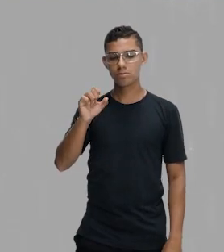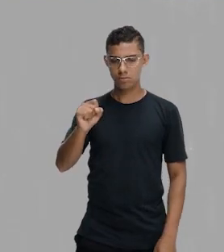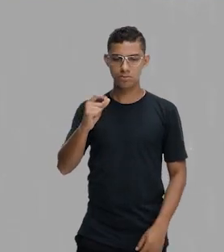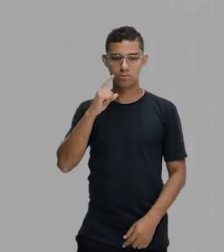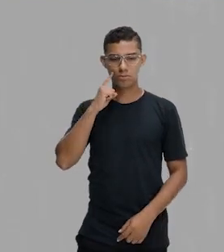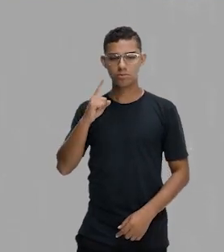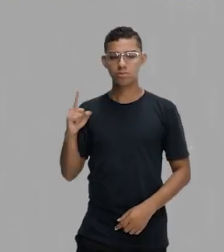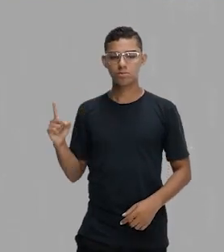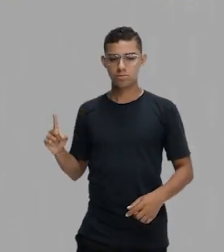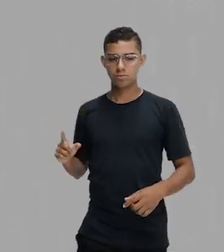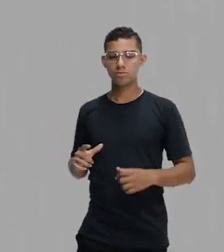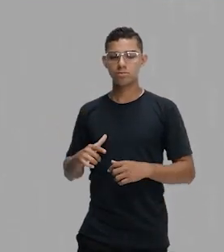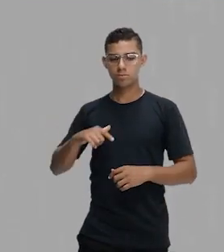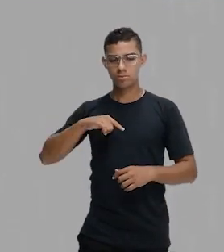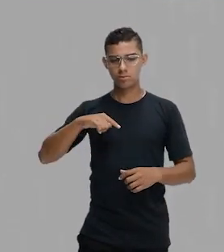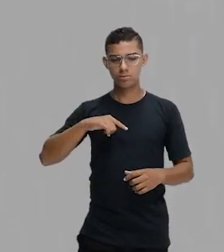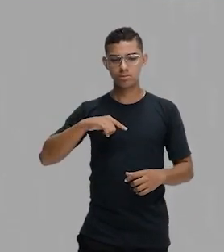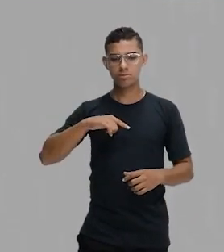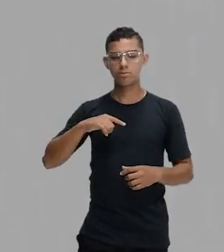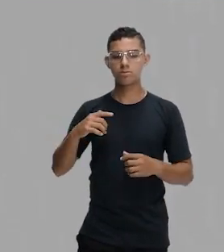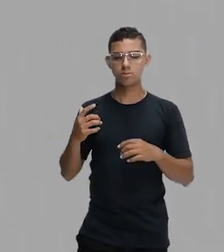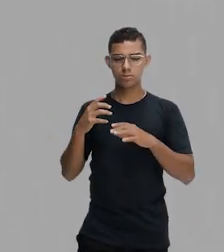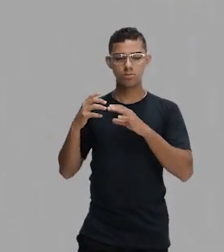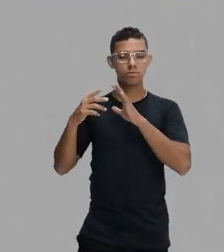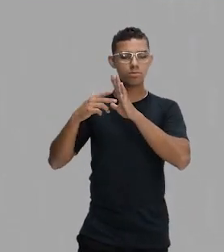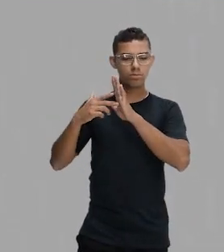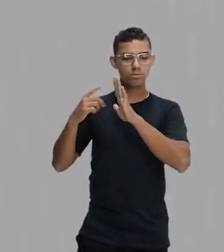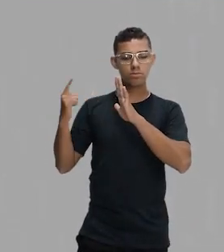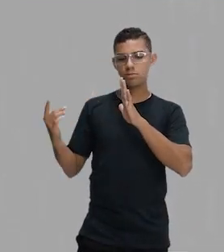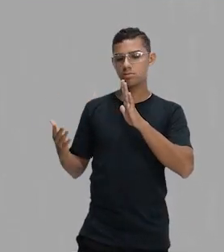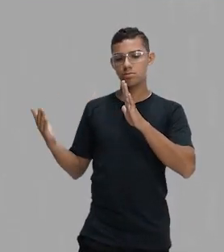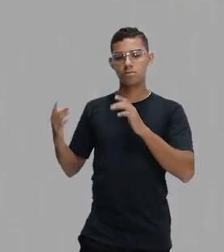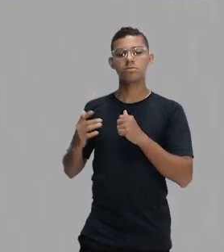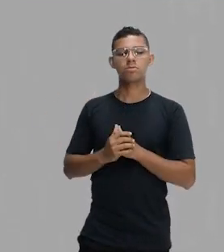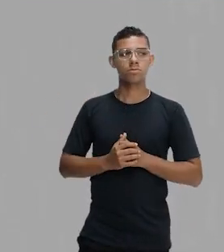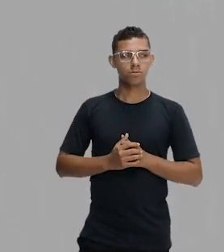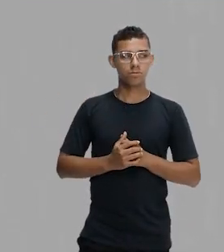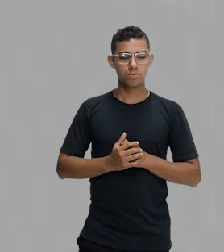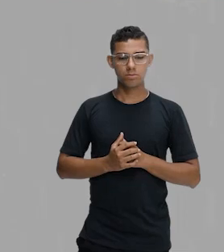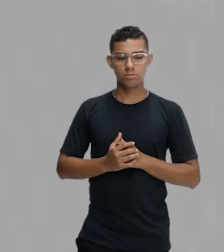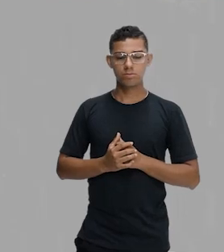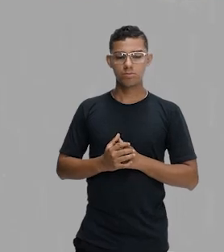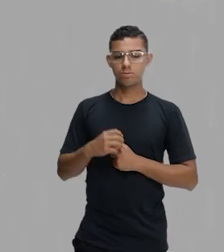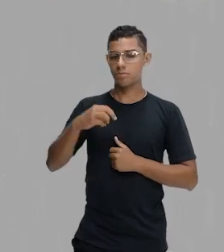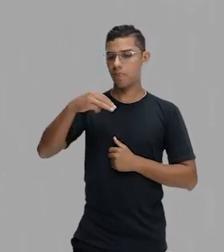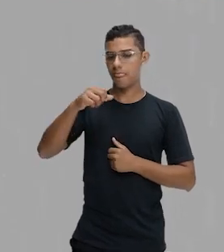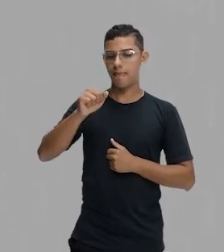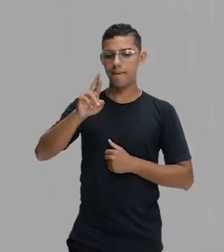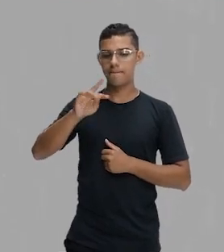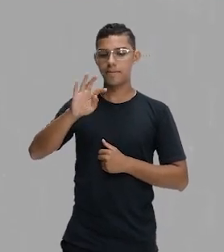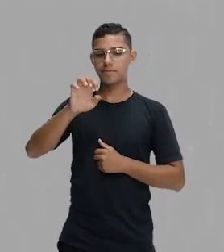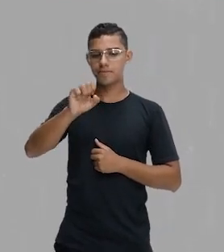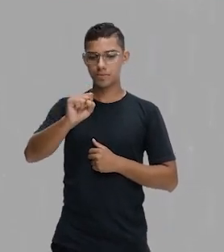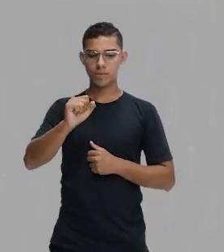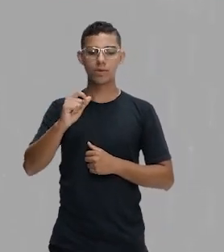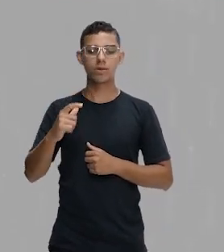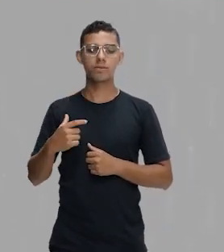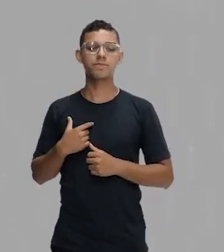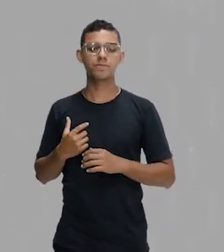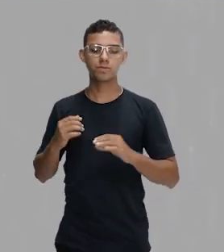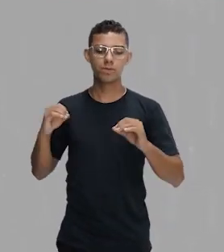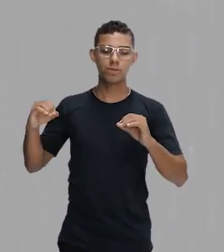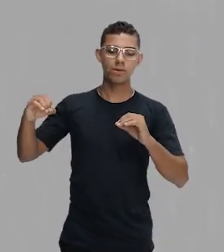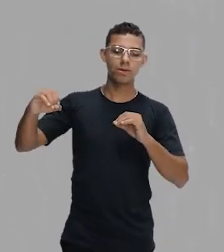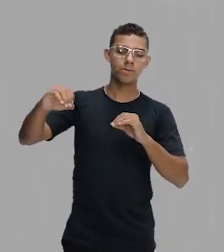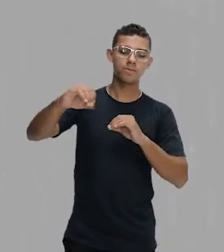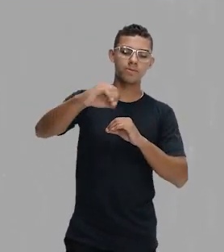temos basicamente essa configuração. Então Marte está se movendo e, mesmo ele se movendo em torno desse epiciclo, ele também se move em torno